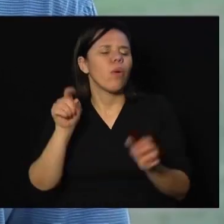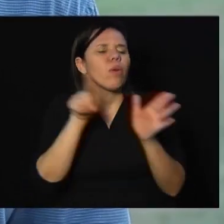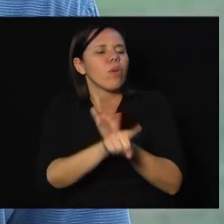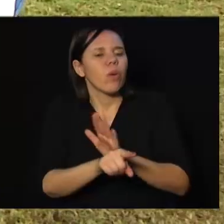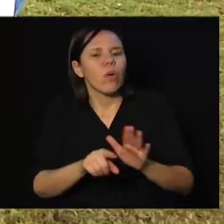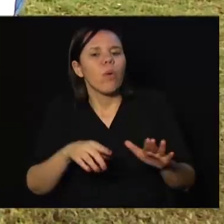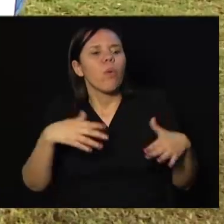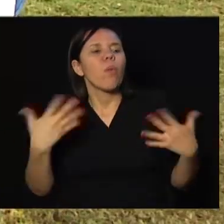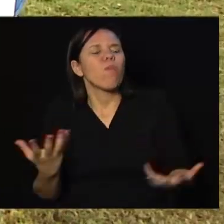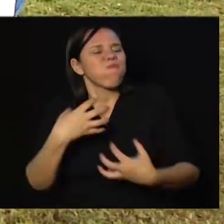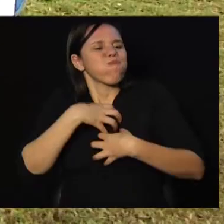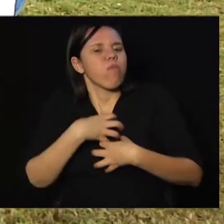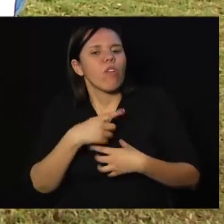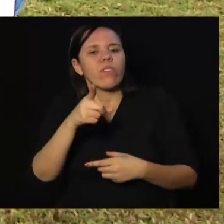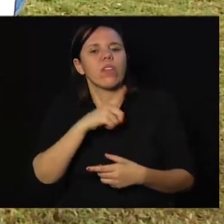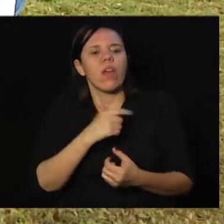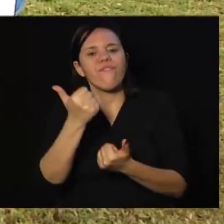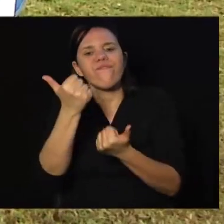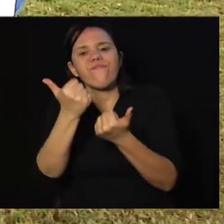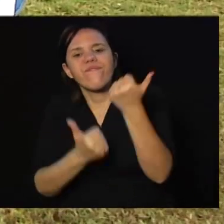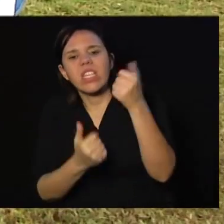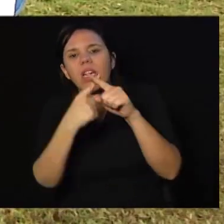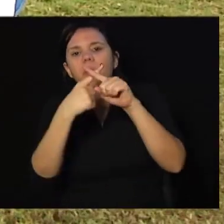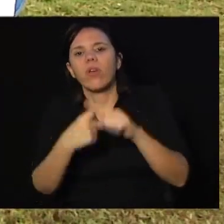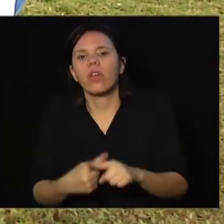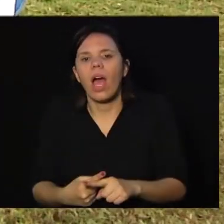tem do vice-campeonato de 77?